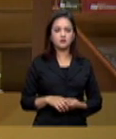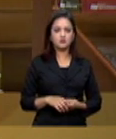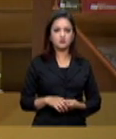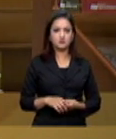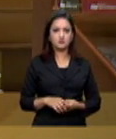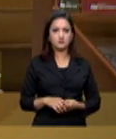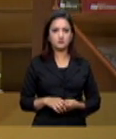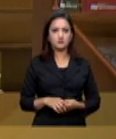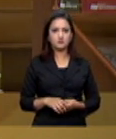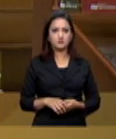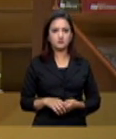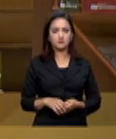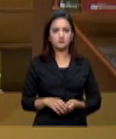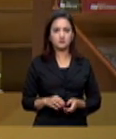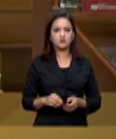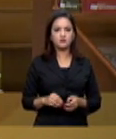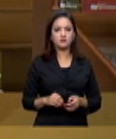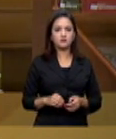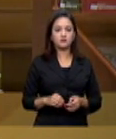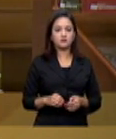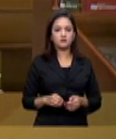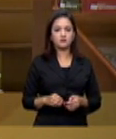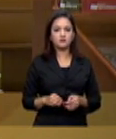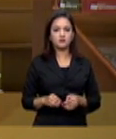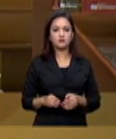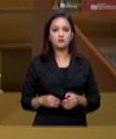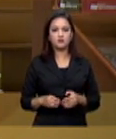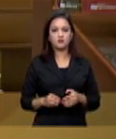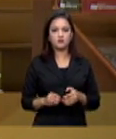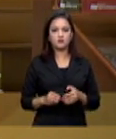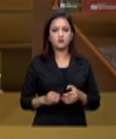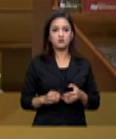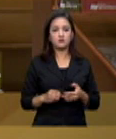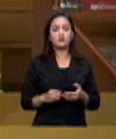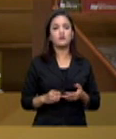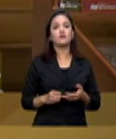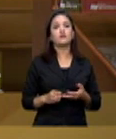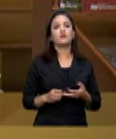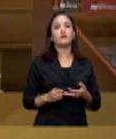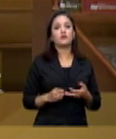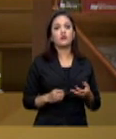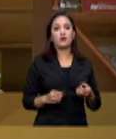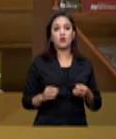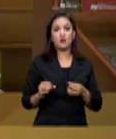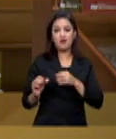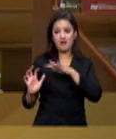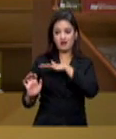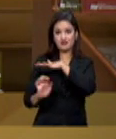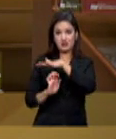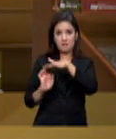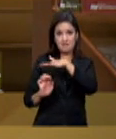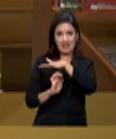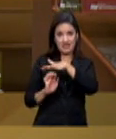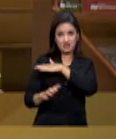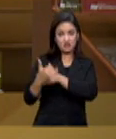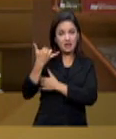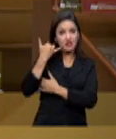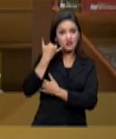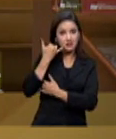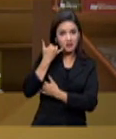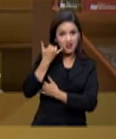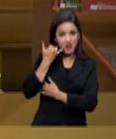mais densa desse dispositivo, mas ela obriga as empresas prestadoras de serviços